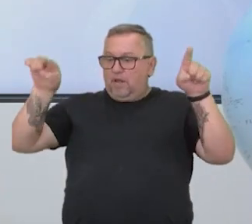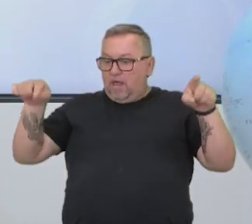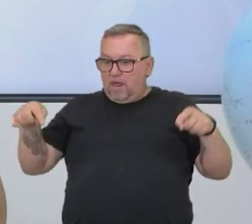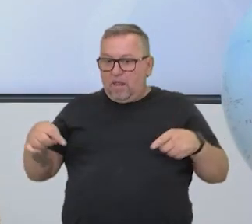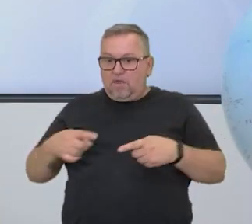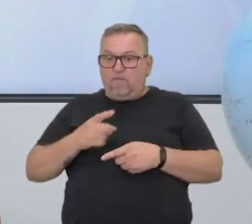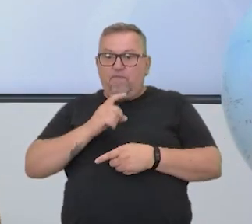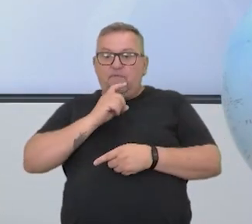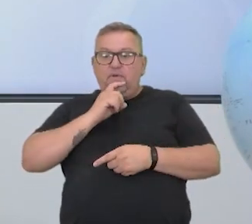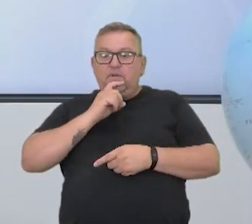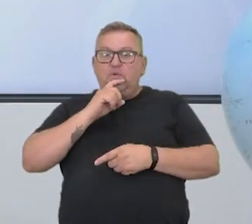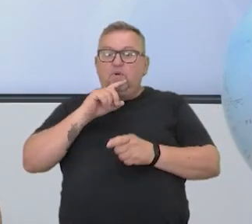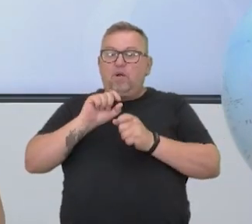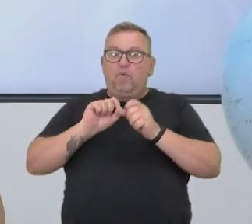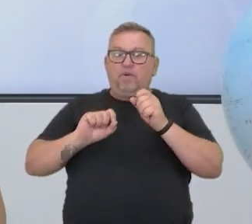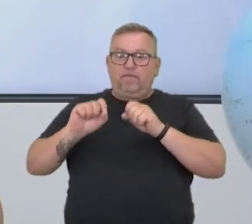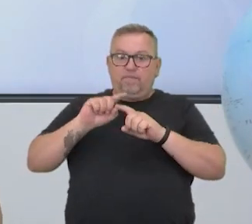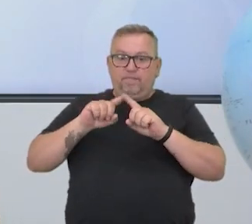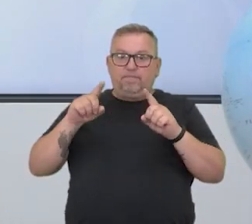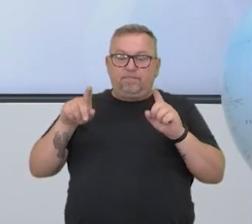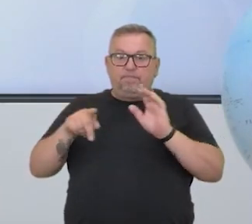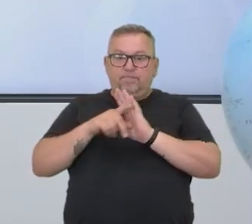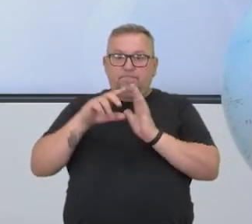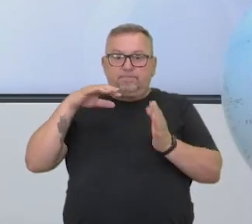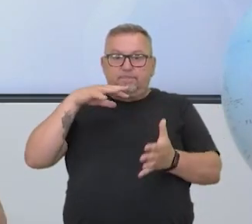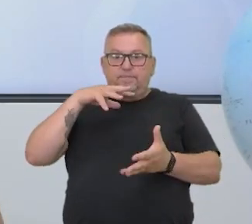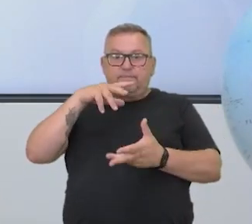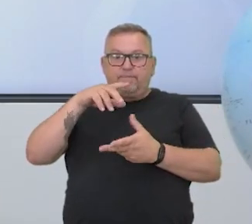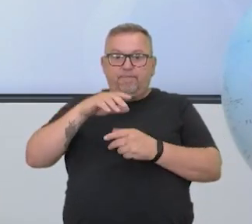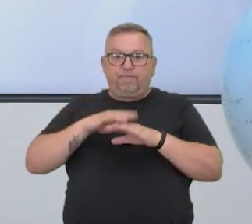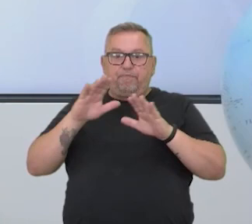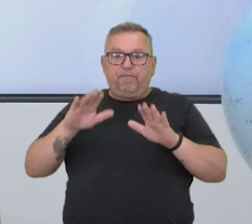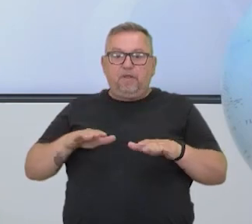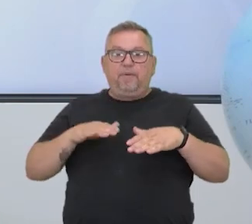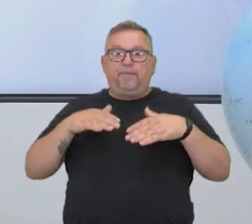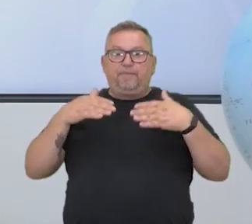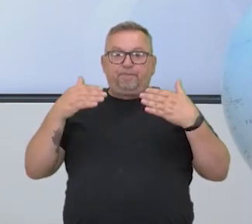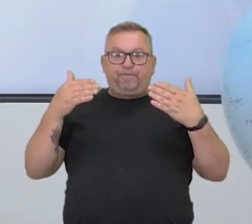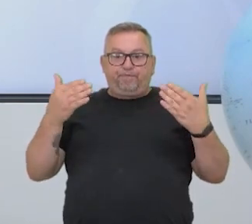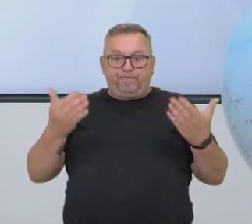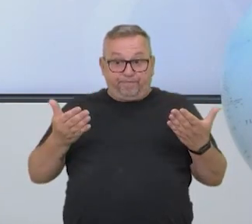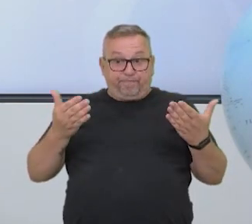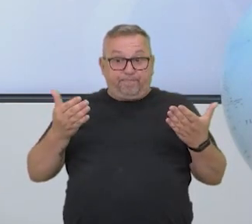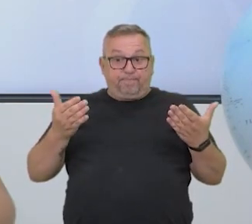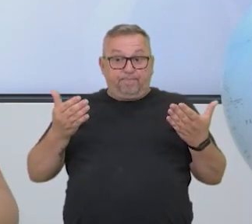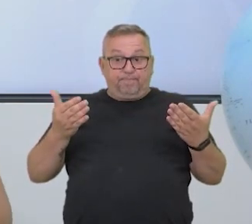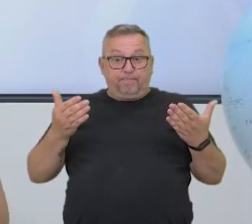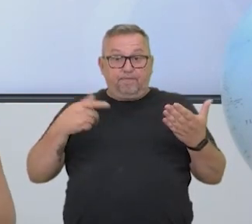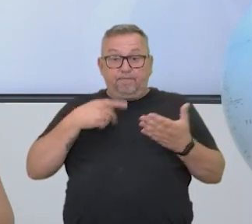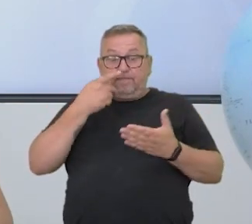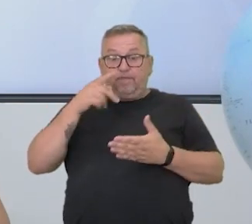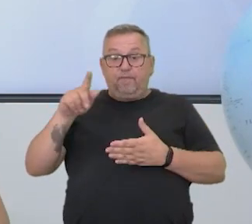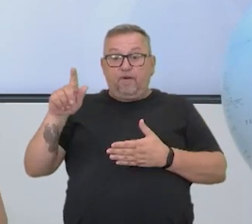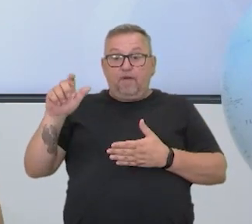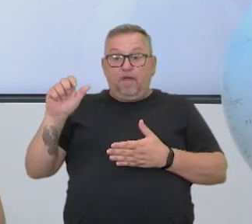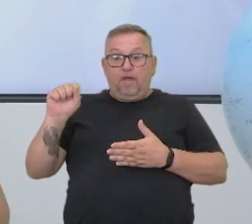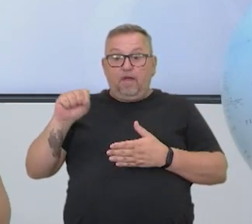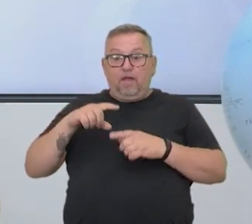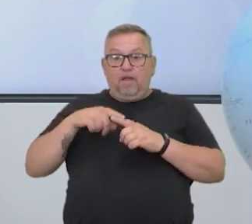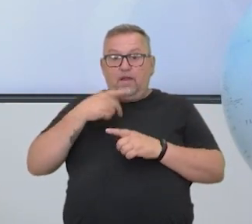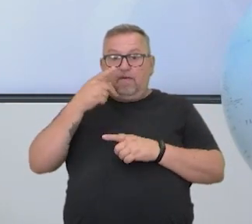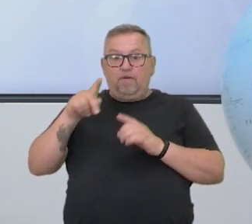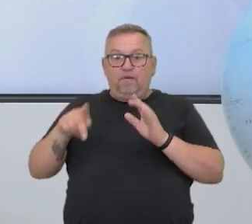desce, que é o que faz o processo de aquecimento do nosso planeta. Então, quando a gente fala desses gases, a gente está falando de